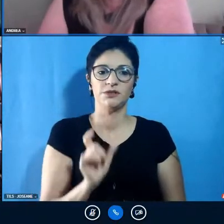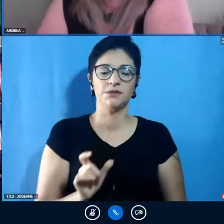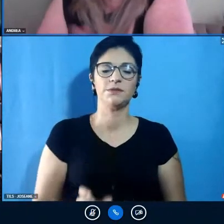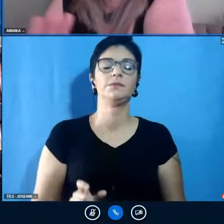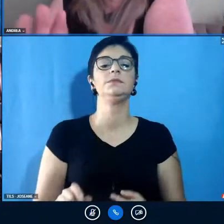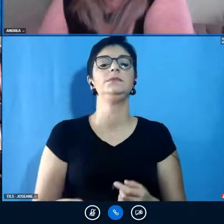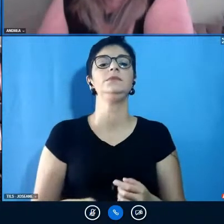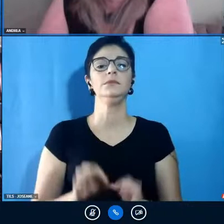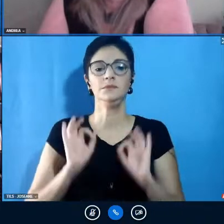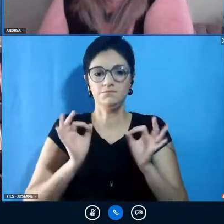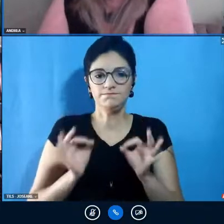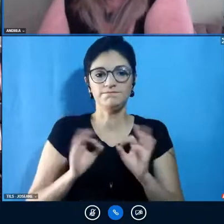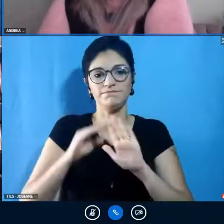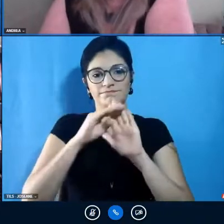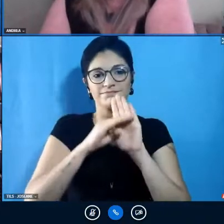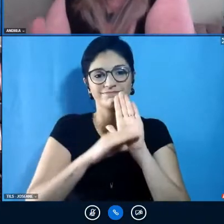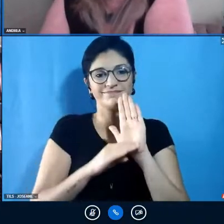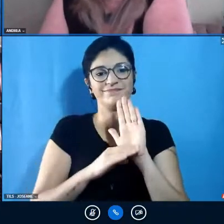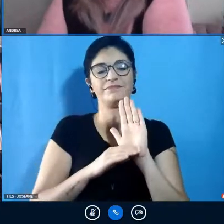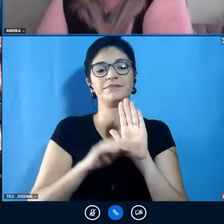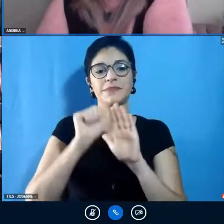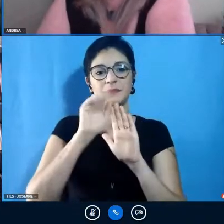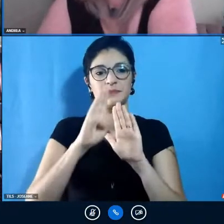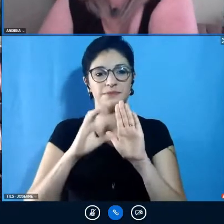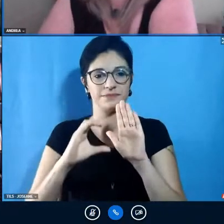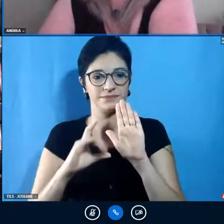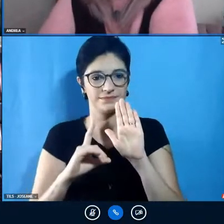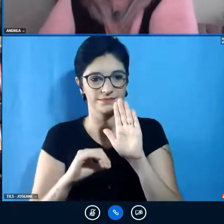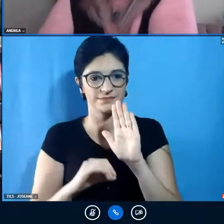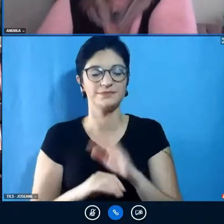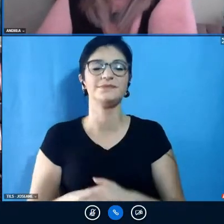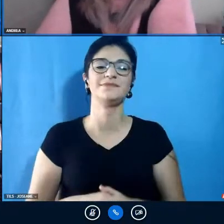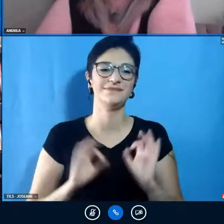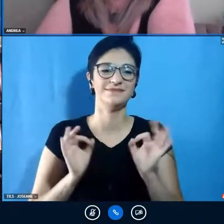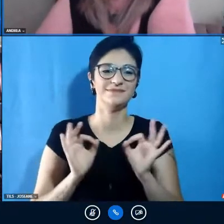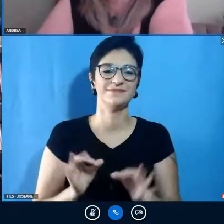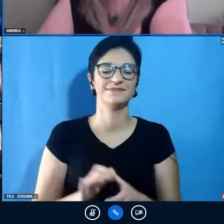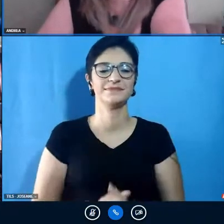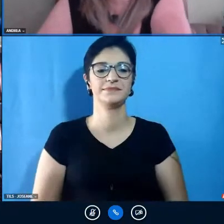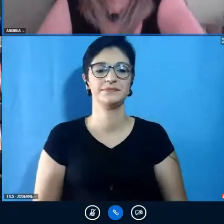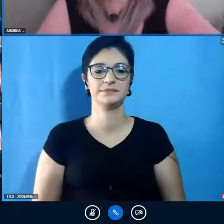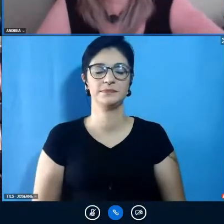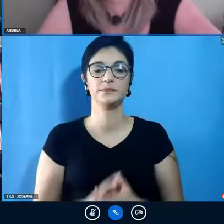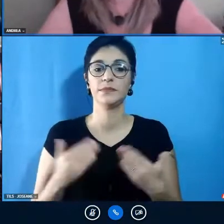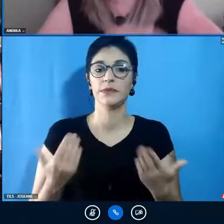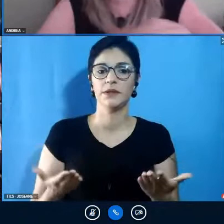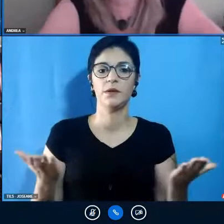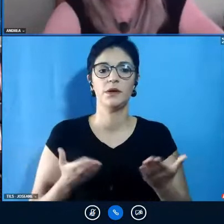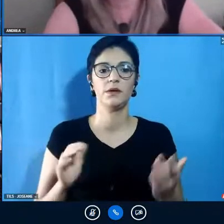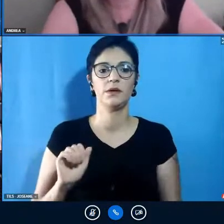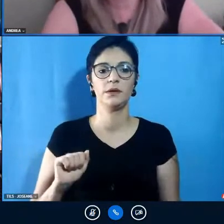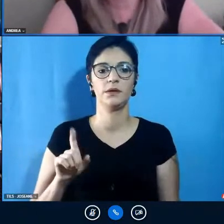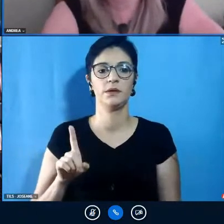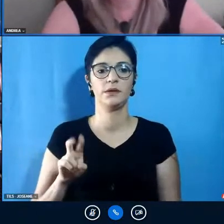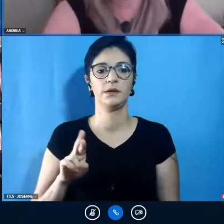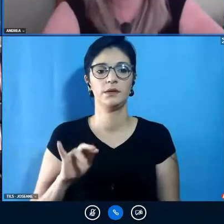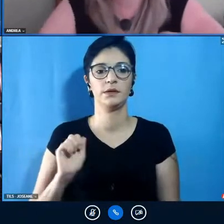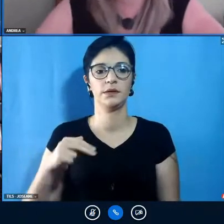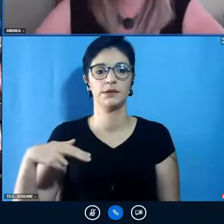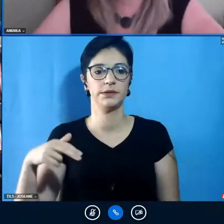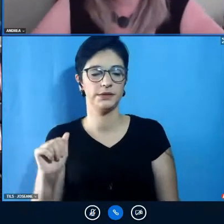Douglas, Francisca, a Josi e eu, o Valdecir. Então vamos lá, Adriana, pode fazer a tua pergunta para os apresentadores,